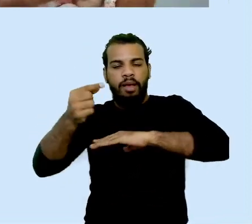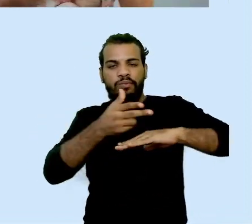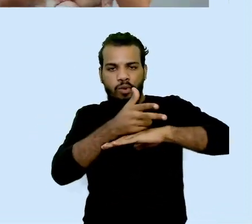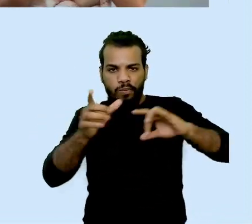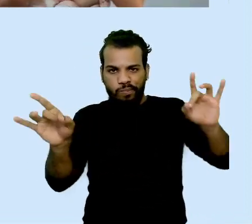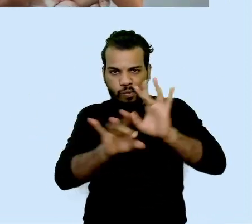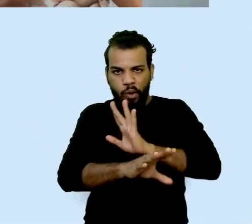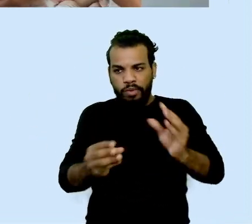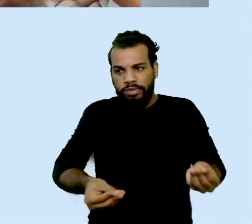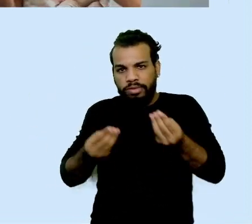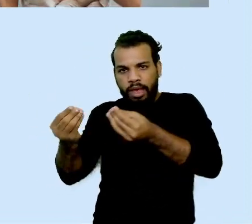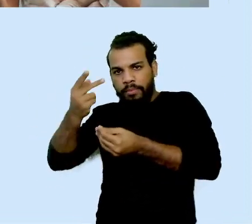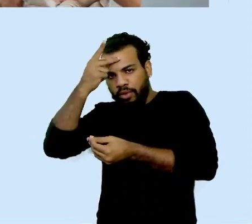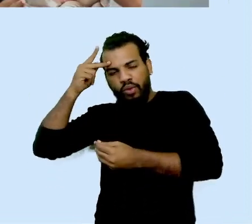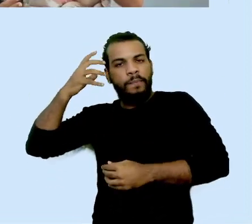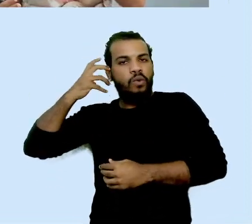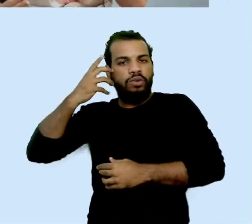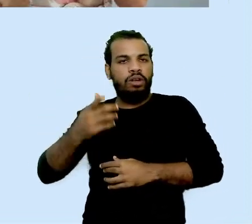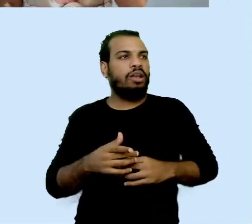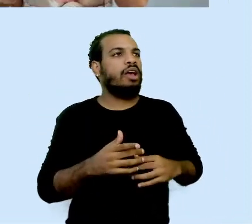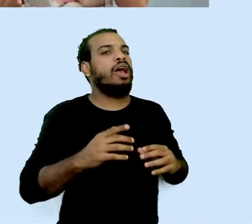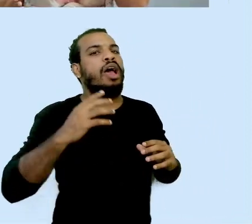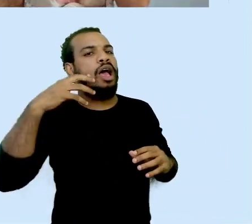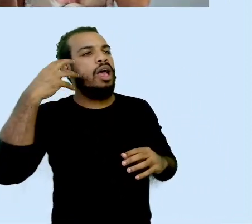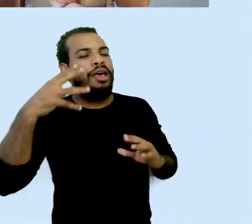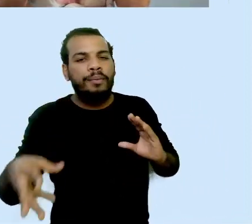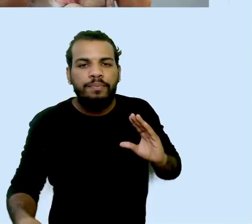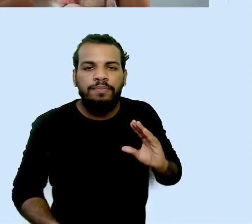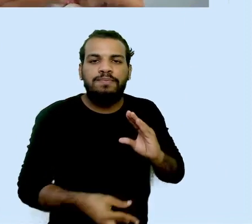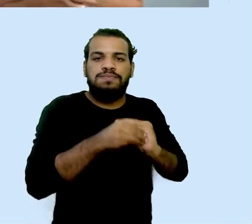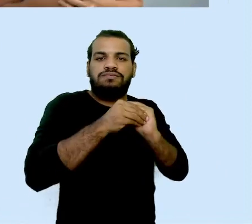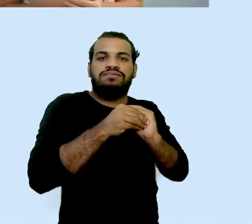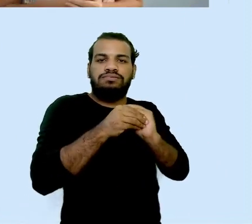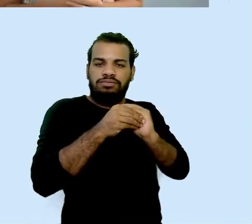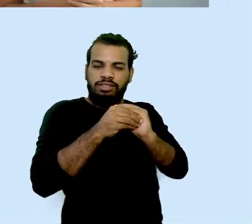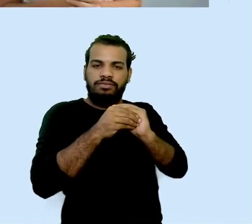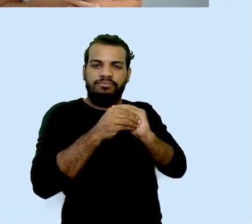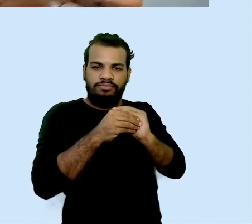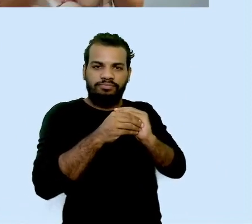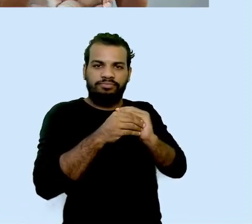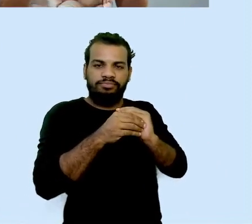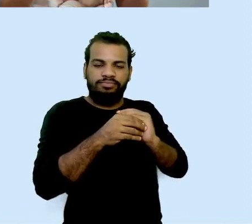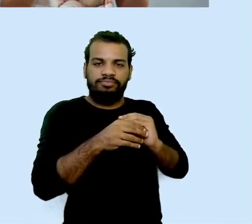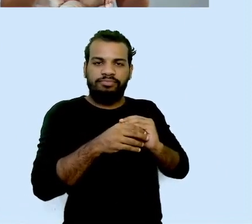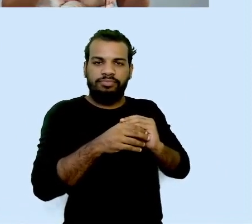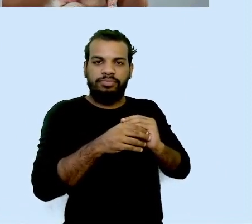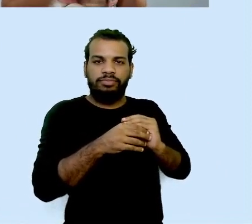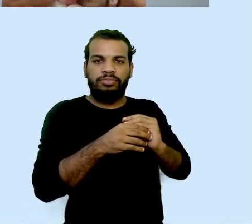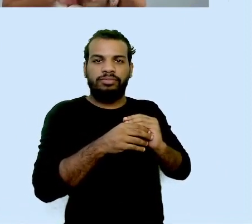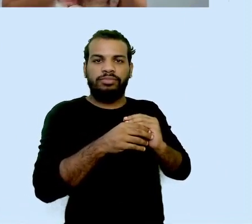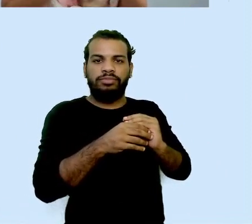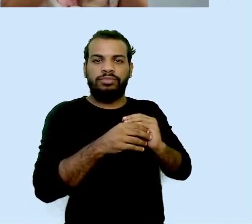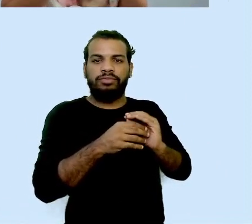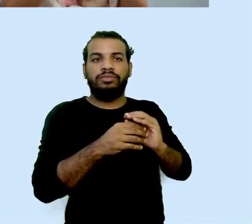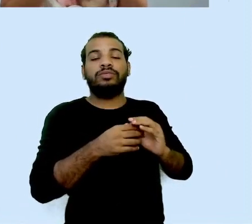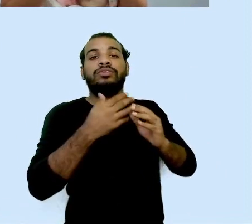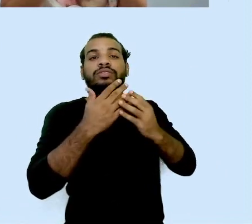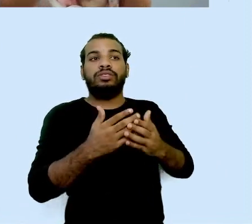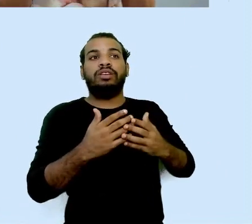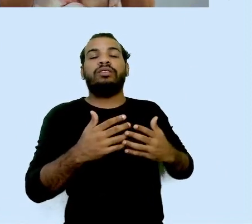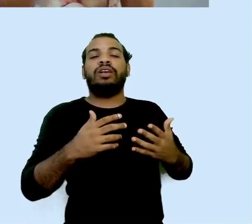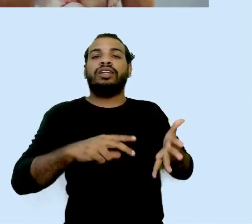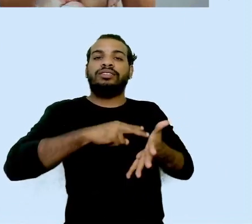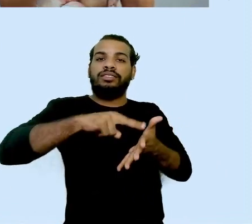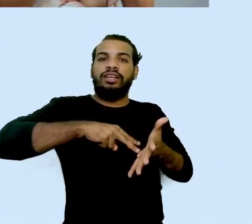crie essa trilha sonora que vai reforçar essas emoções provocadas no espectador. Então, o que acontece nos espetáculos de